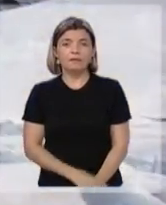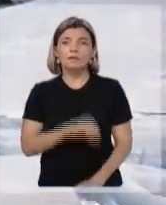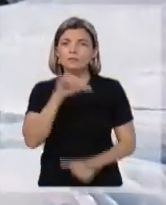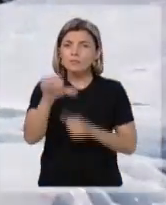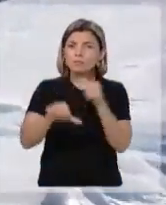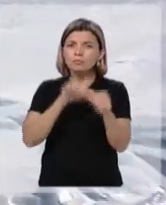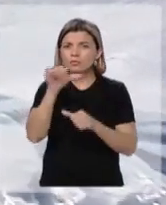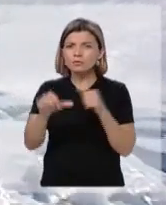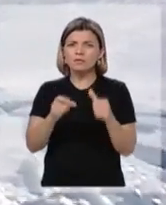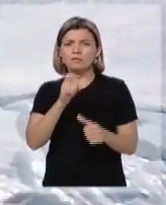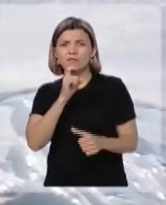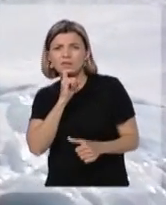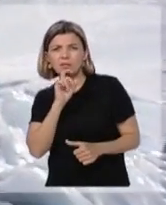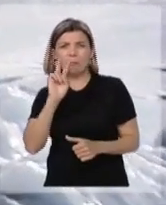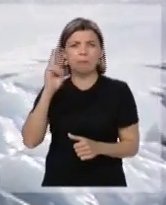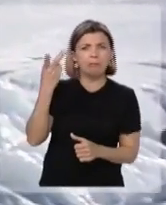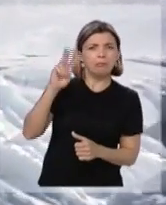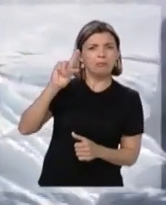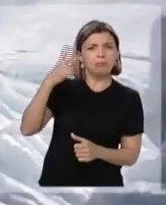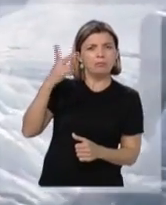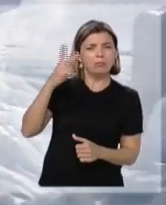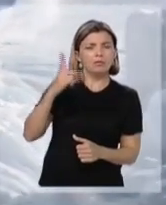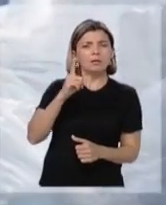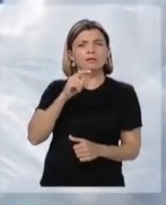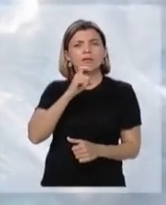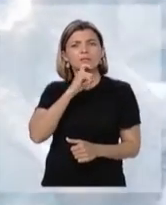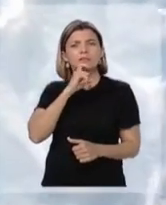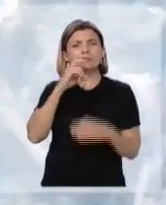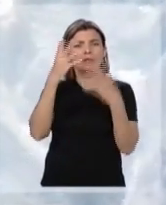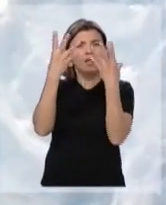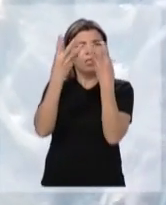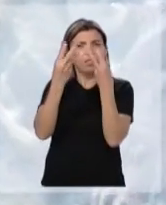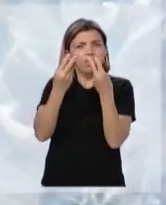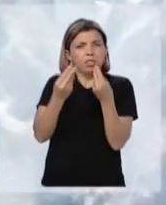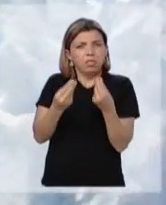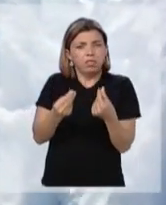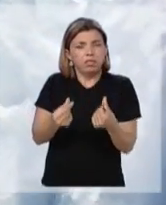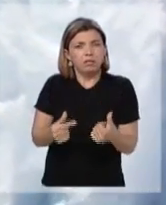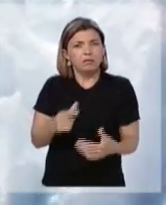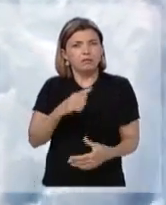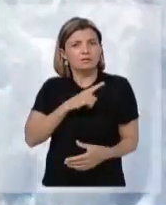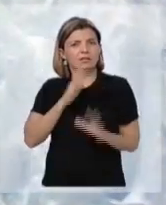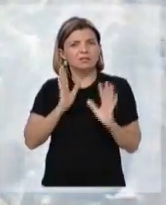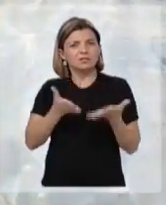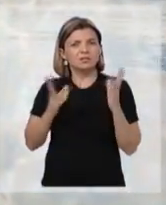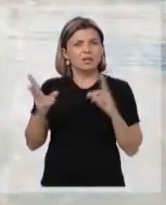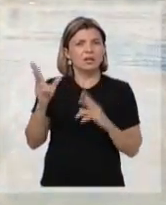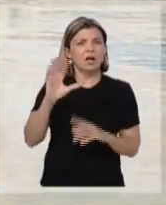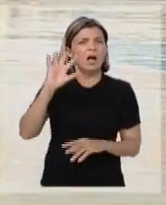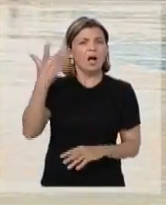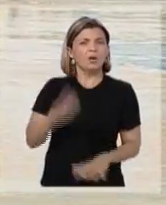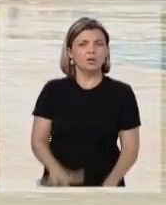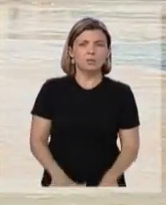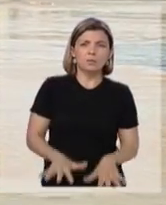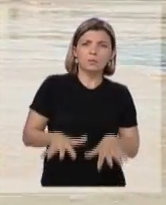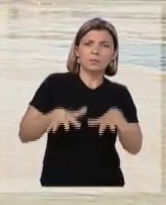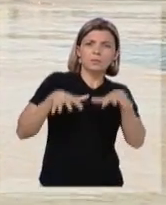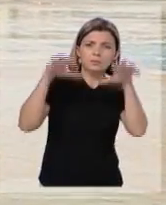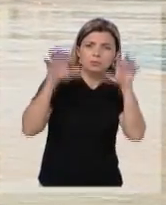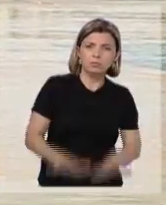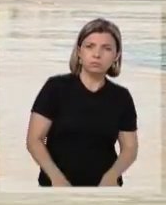Essas alterações no clima acentuam o derretimento das calotas polares, o aumento na frequência de eventos